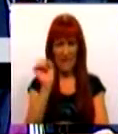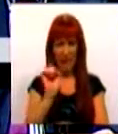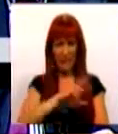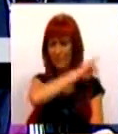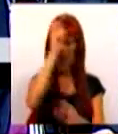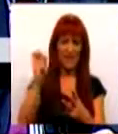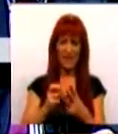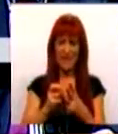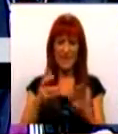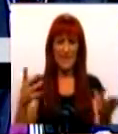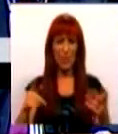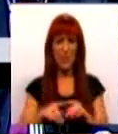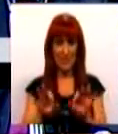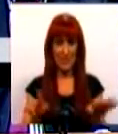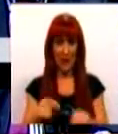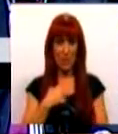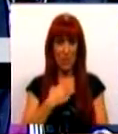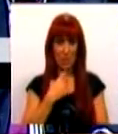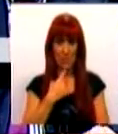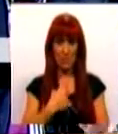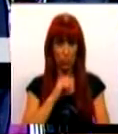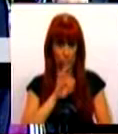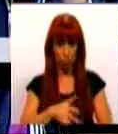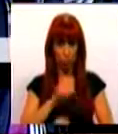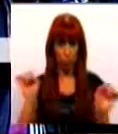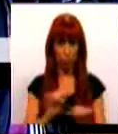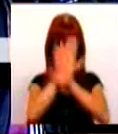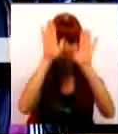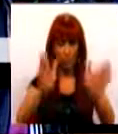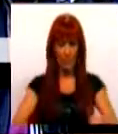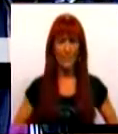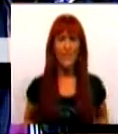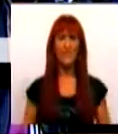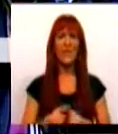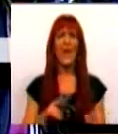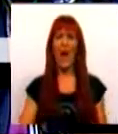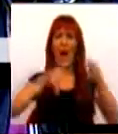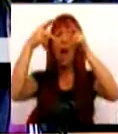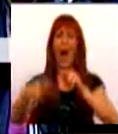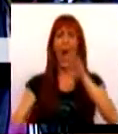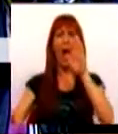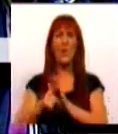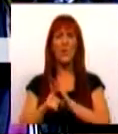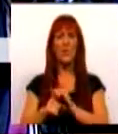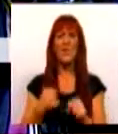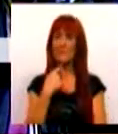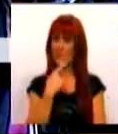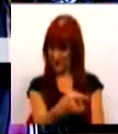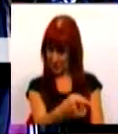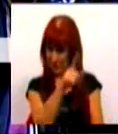Terceiro lugar, como também já foi oportuno esclarecer, a alteração legislativa que tem sido